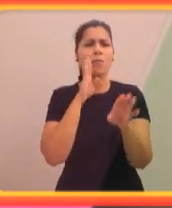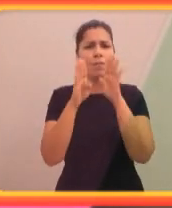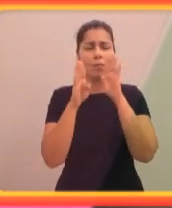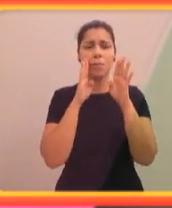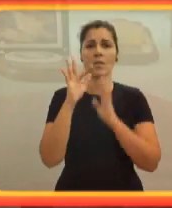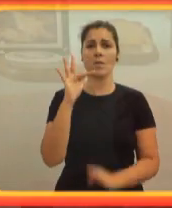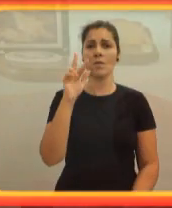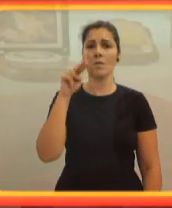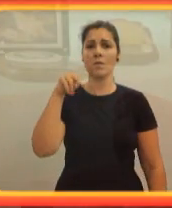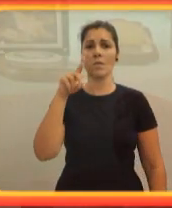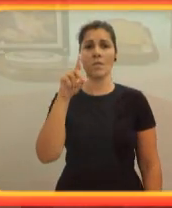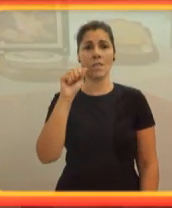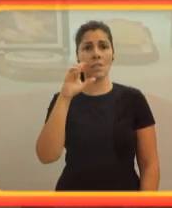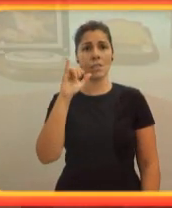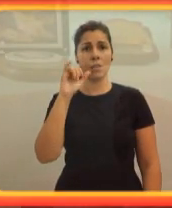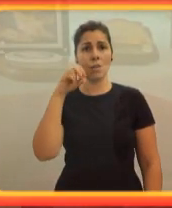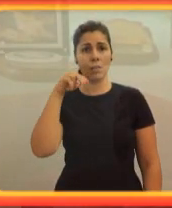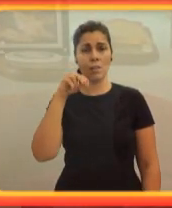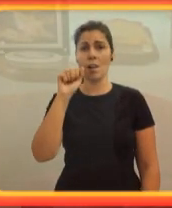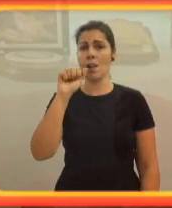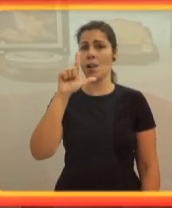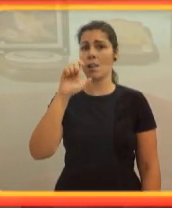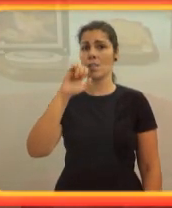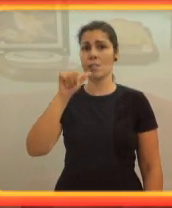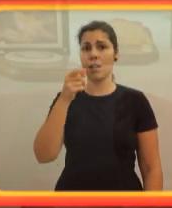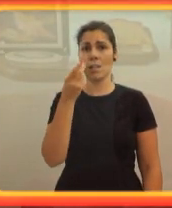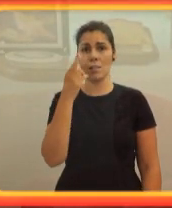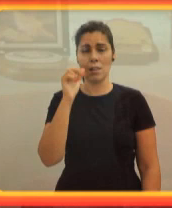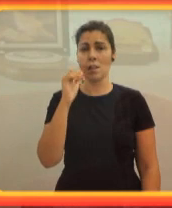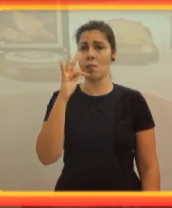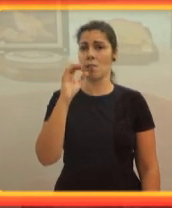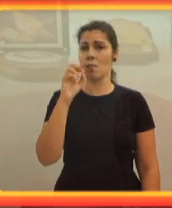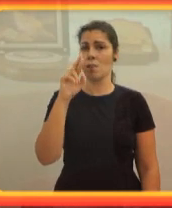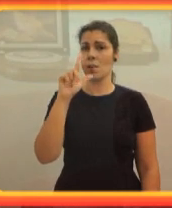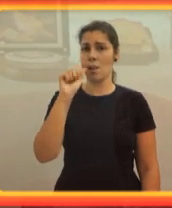Alejandra Forlán, ou através do nosso site,